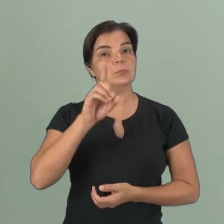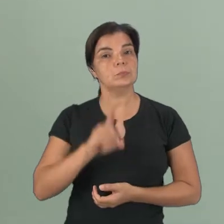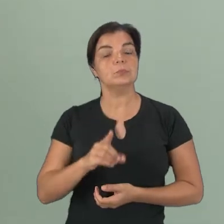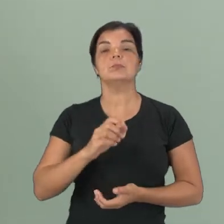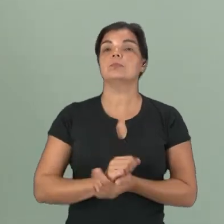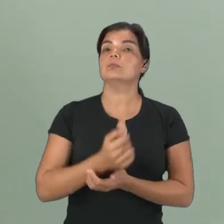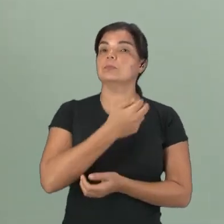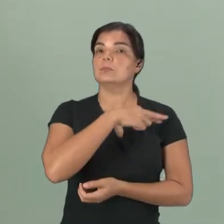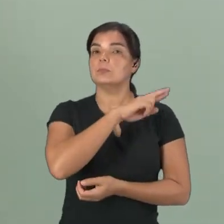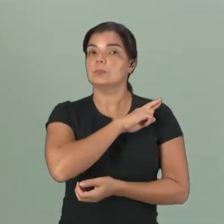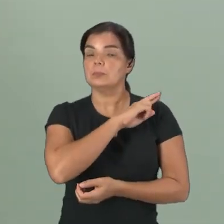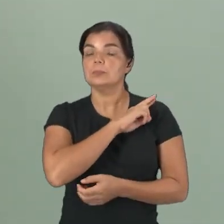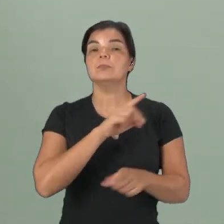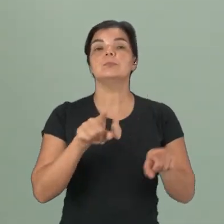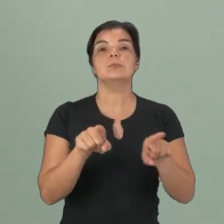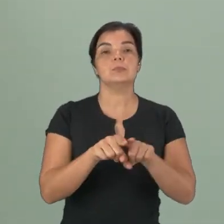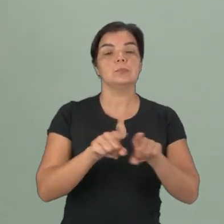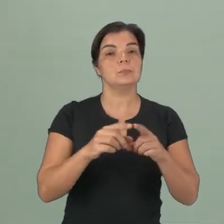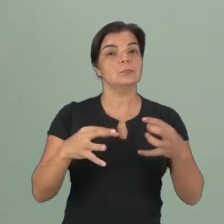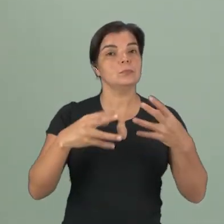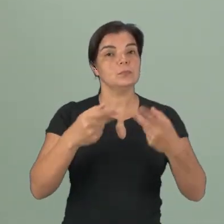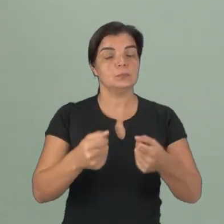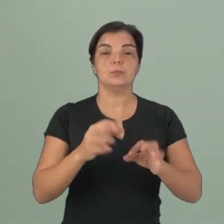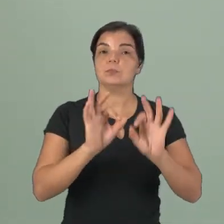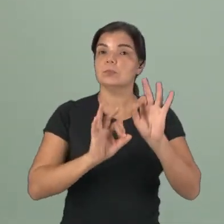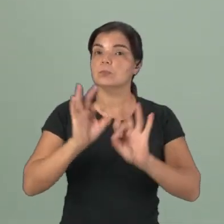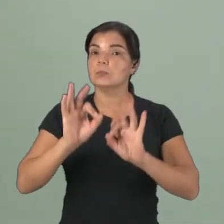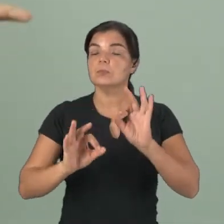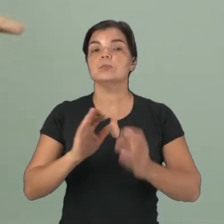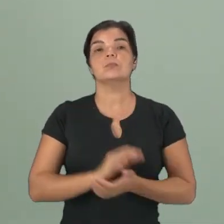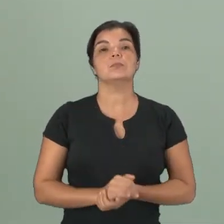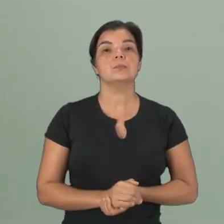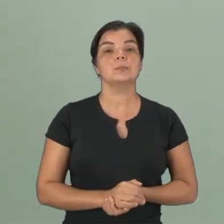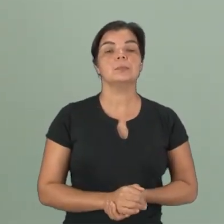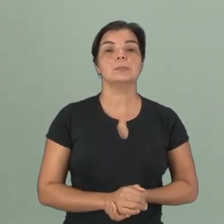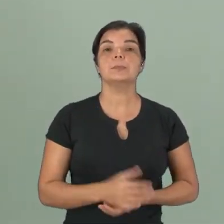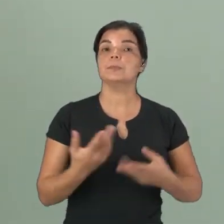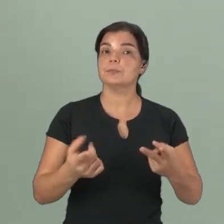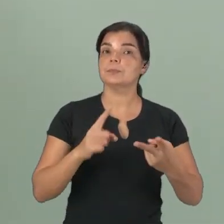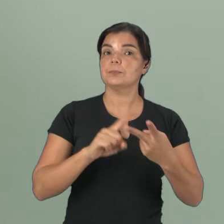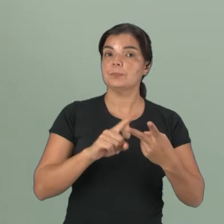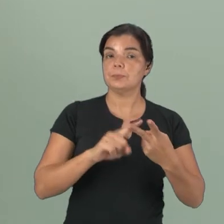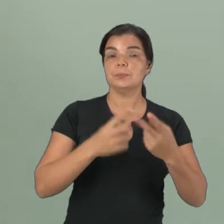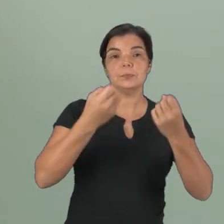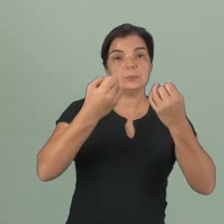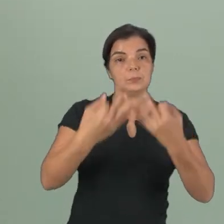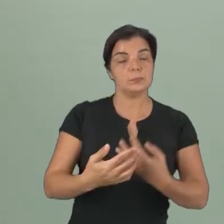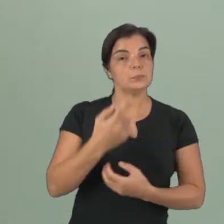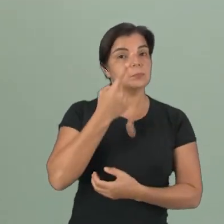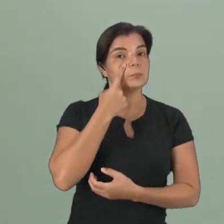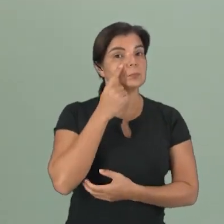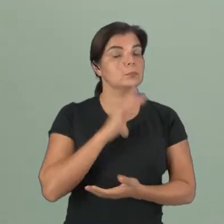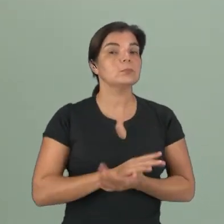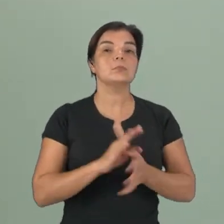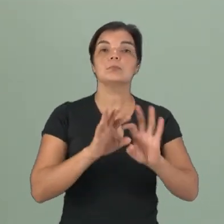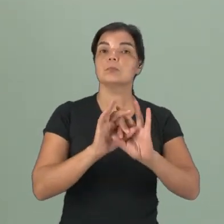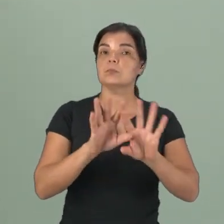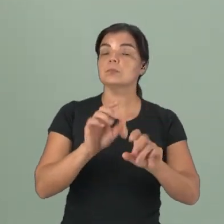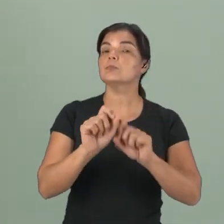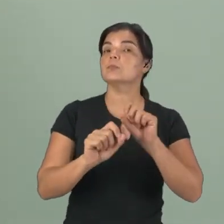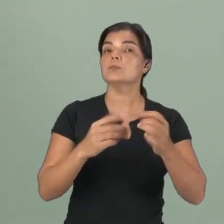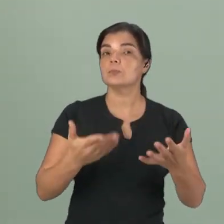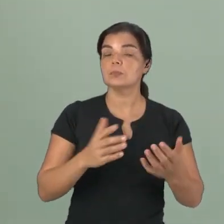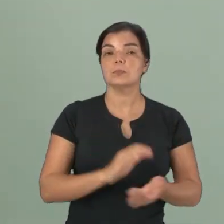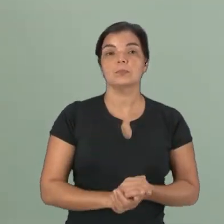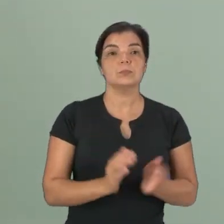de deveres e cumprimento de todas essas ordens. Então, segundo essa definição que a gente viu, a liberdade nada mais